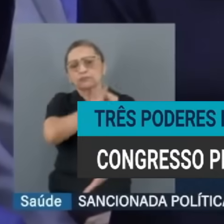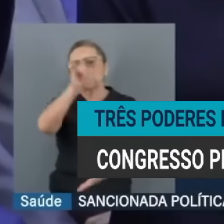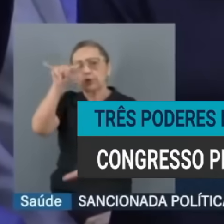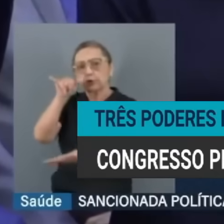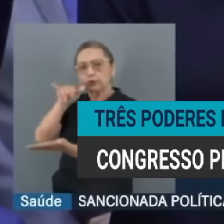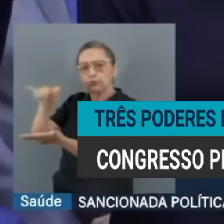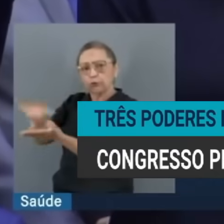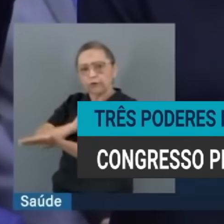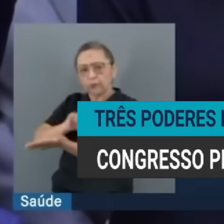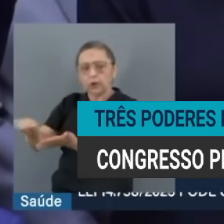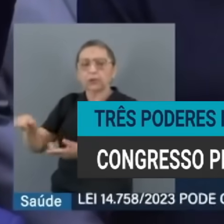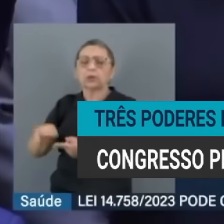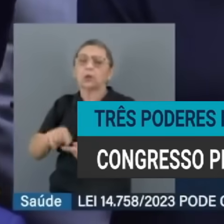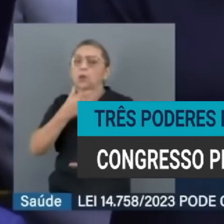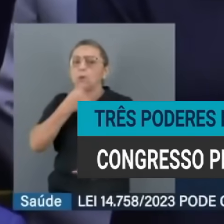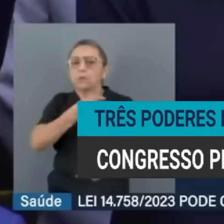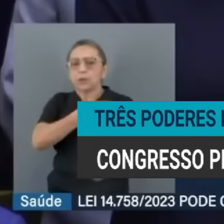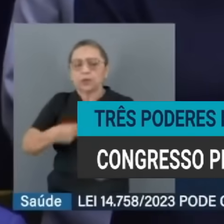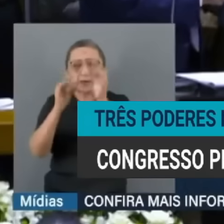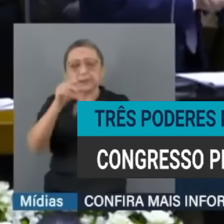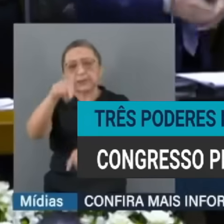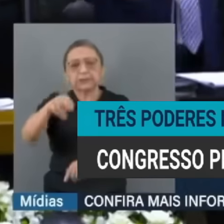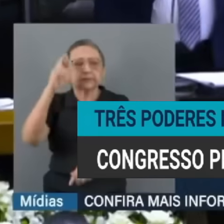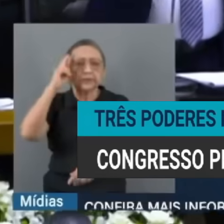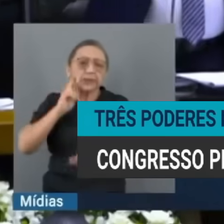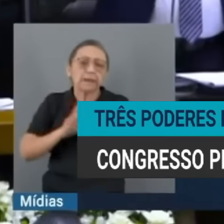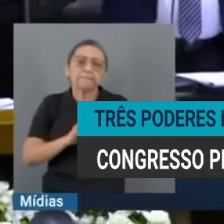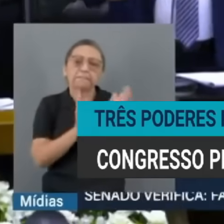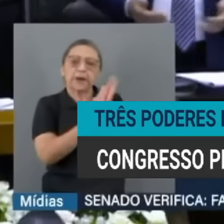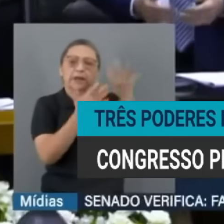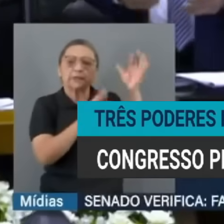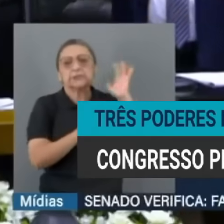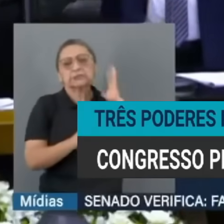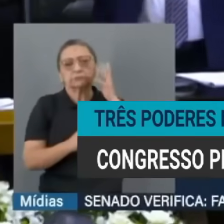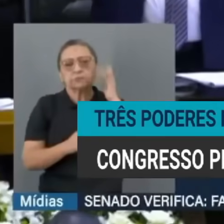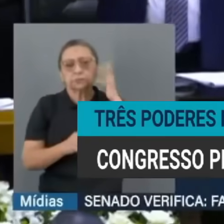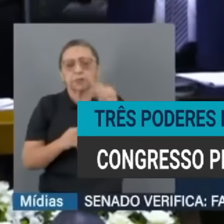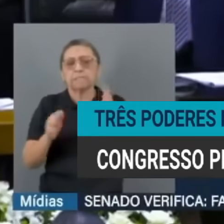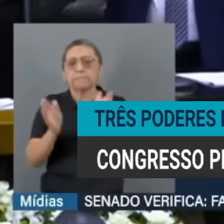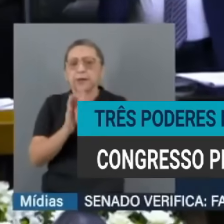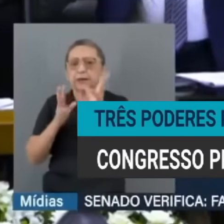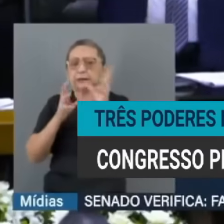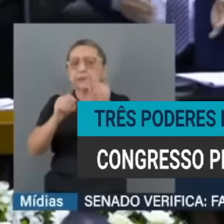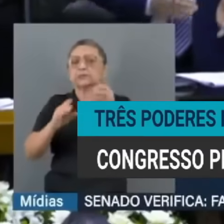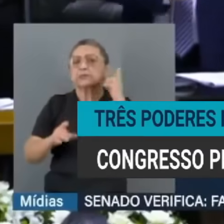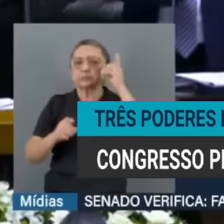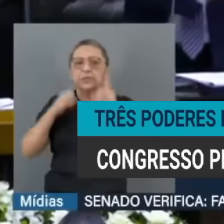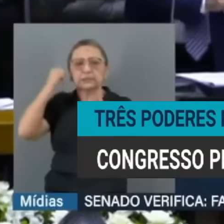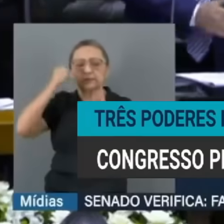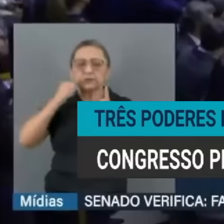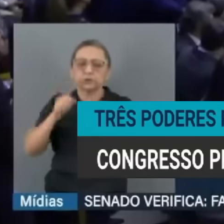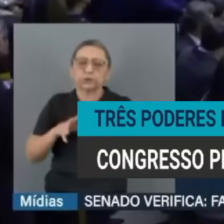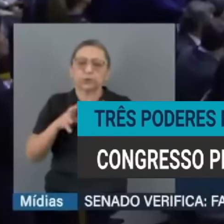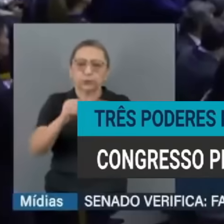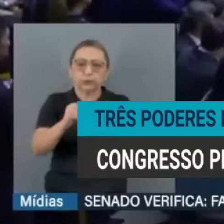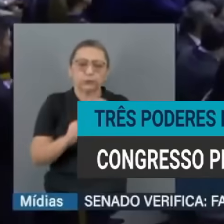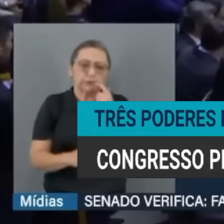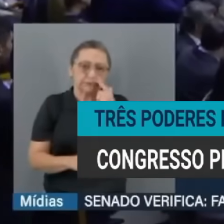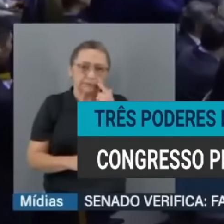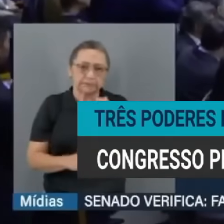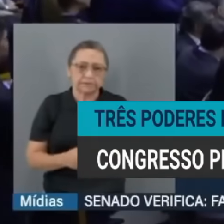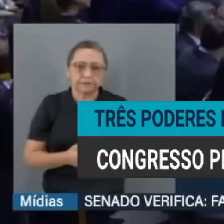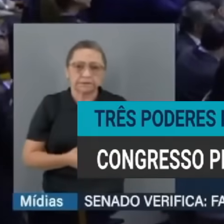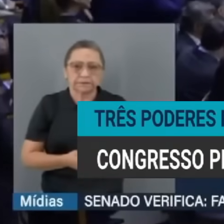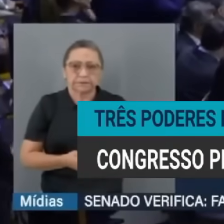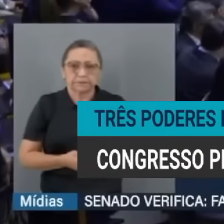que mesmo diante de tanta abre aspas adversidades fecha aspas conseguiu aprovar a reforma após